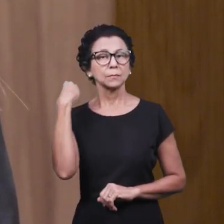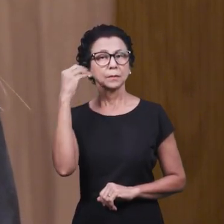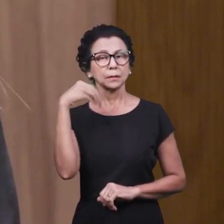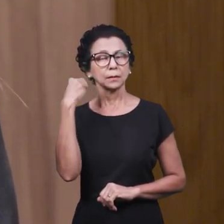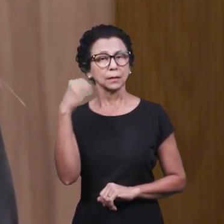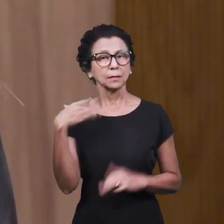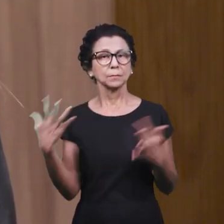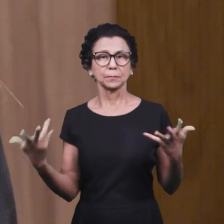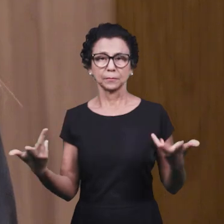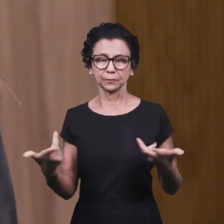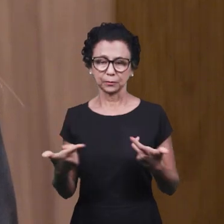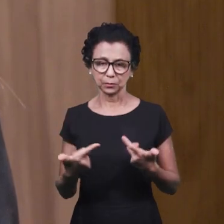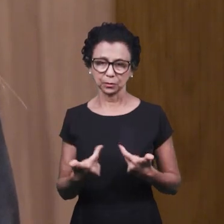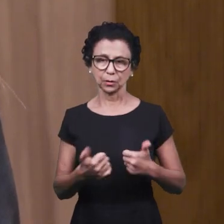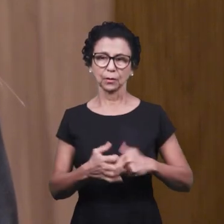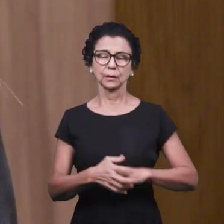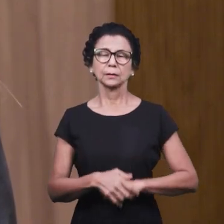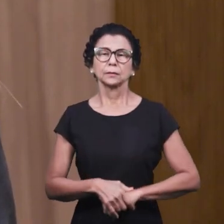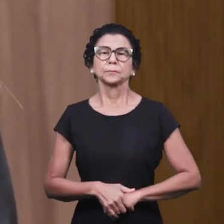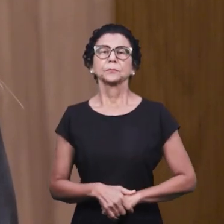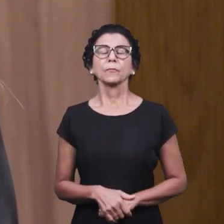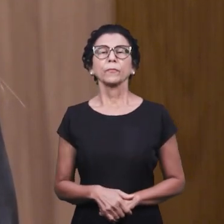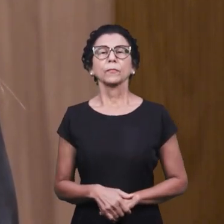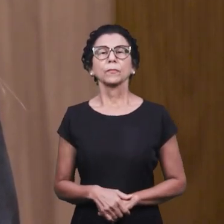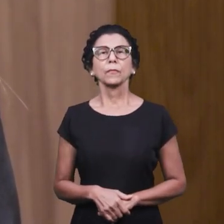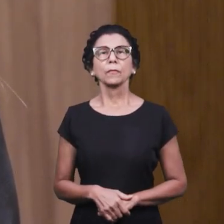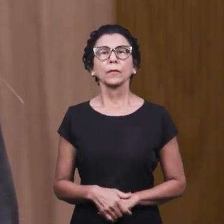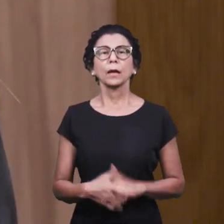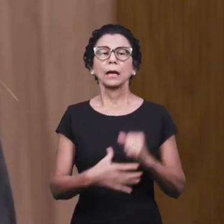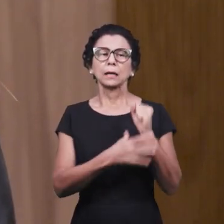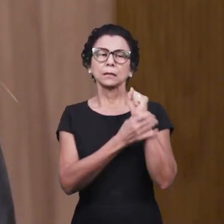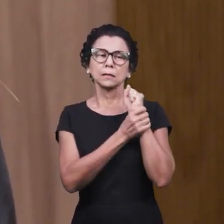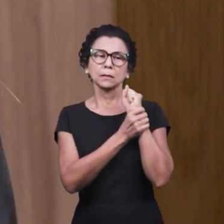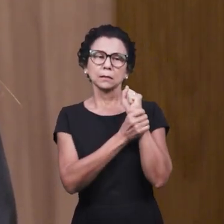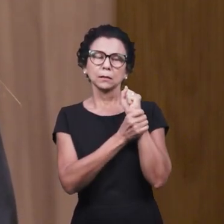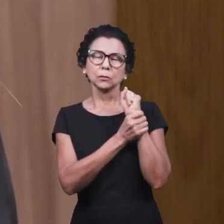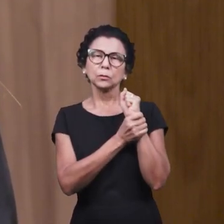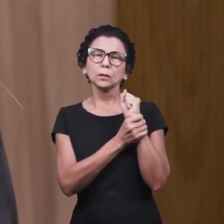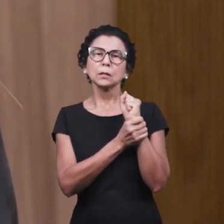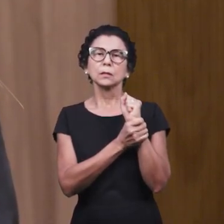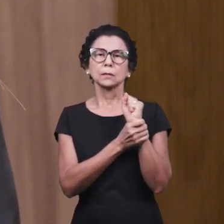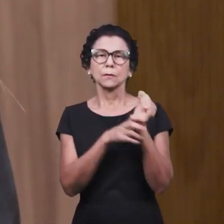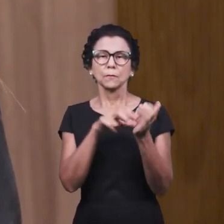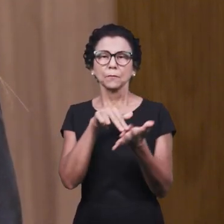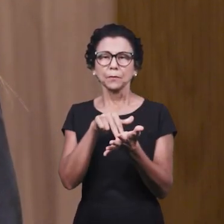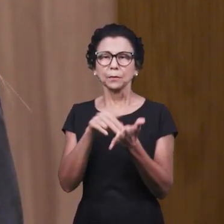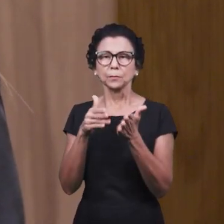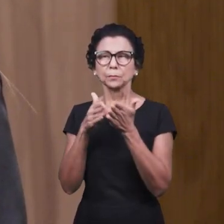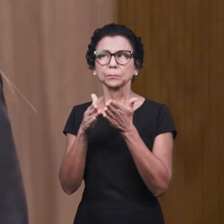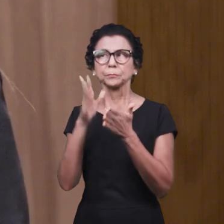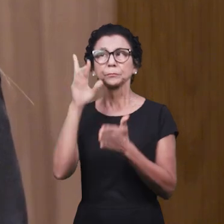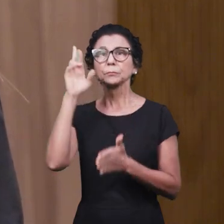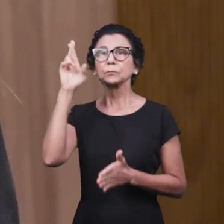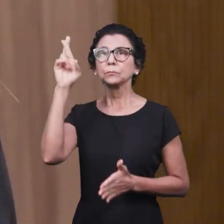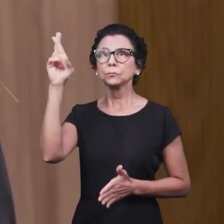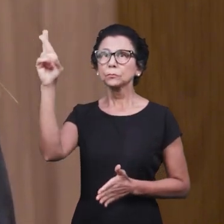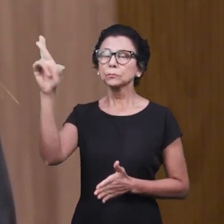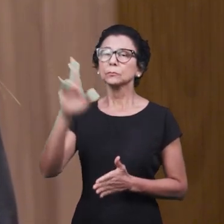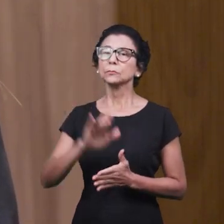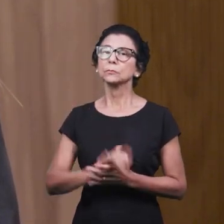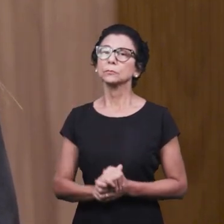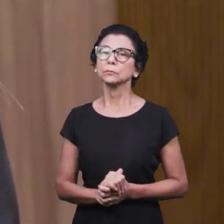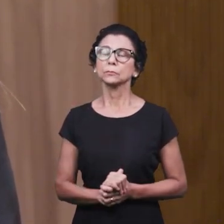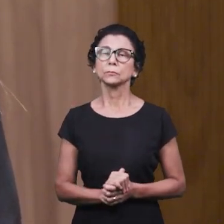é eles terem a segurança de mostrar o caminho do Senhor para eles, né? Porque quando eles estão lá